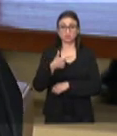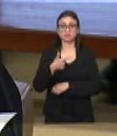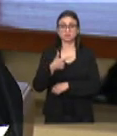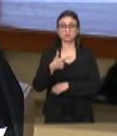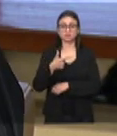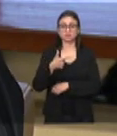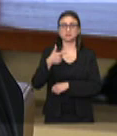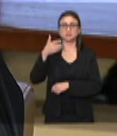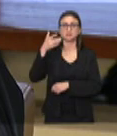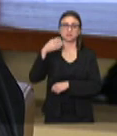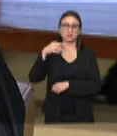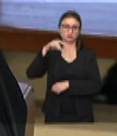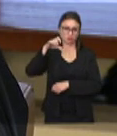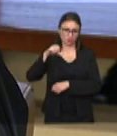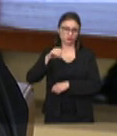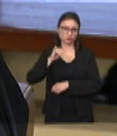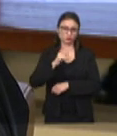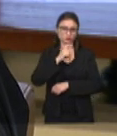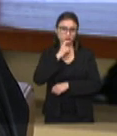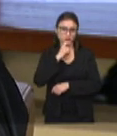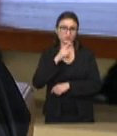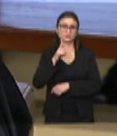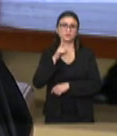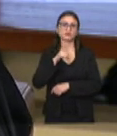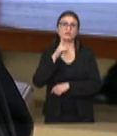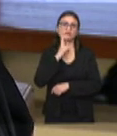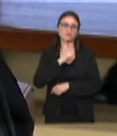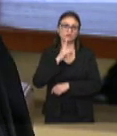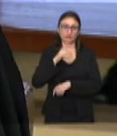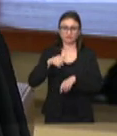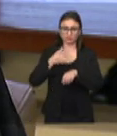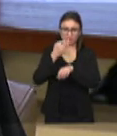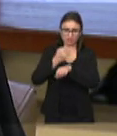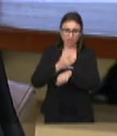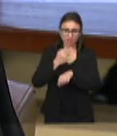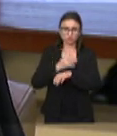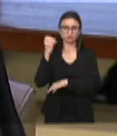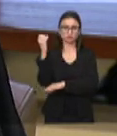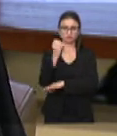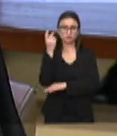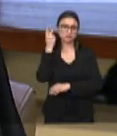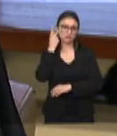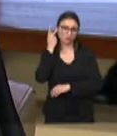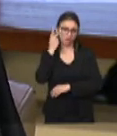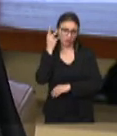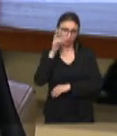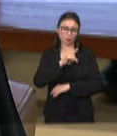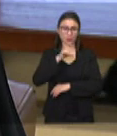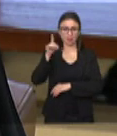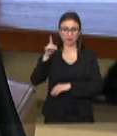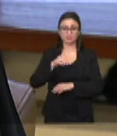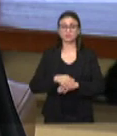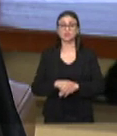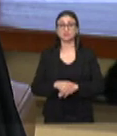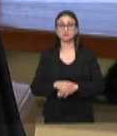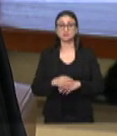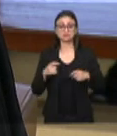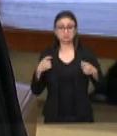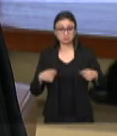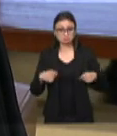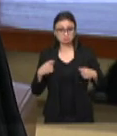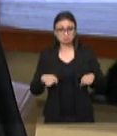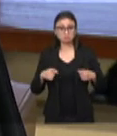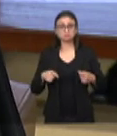de julho, feriados nos estados do Rio Grande do Sul e de São Paulo, respectivamente. Assim, é necessário que a interpretação